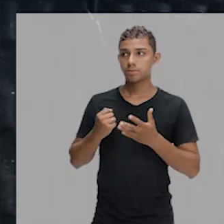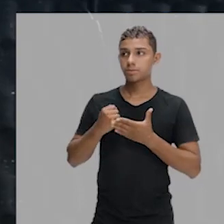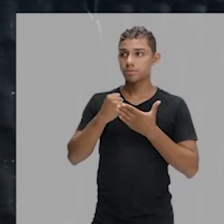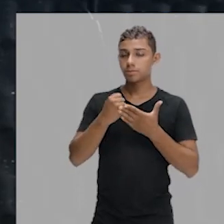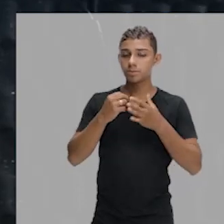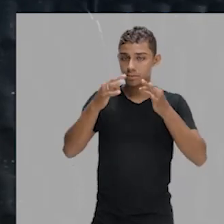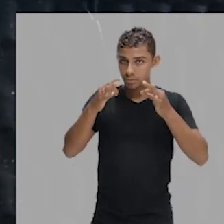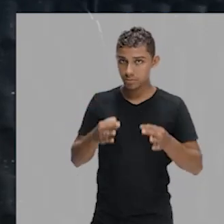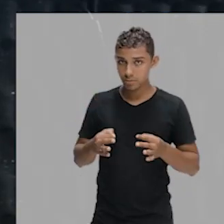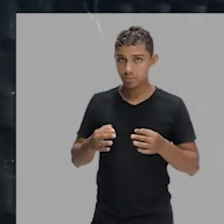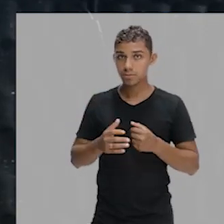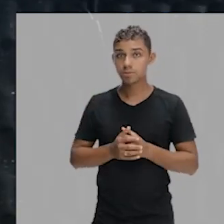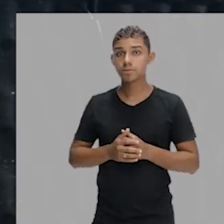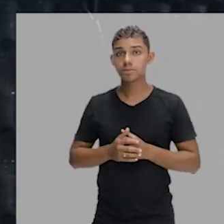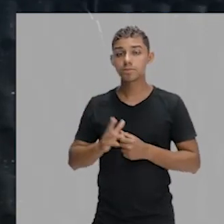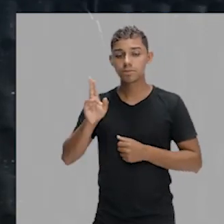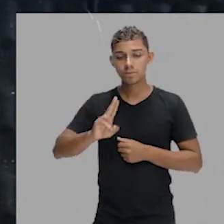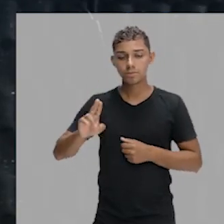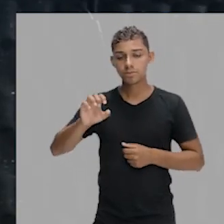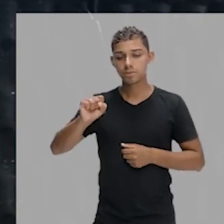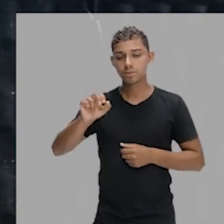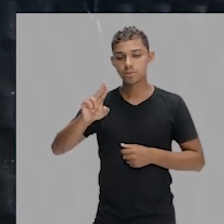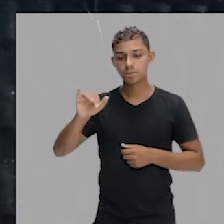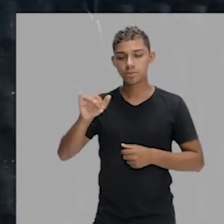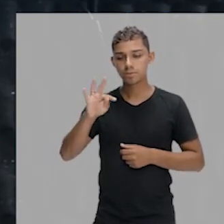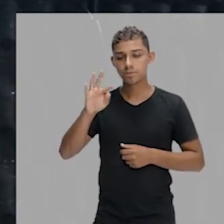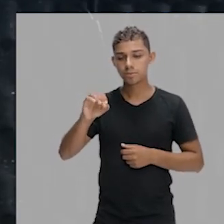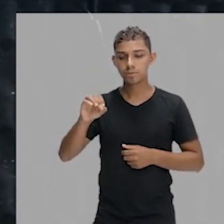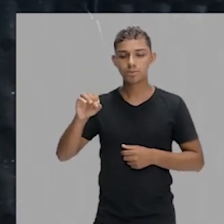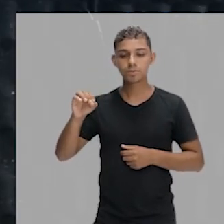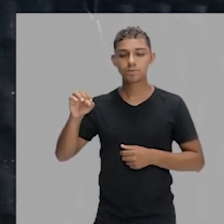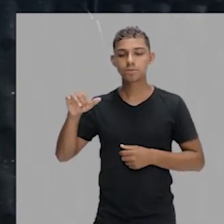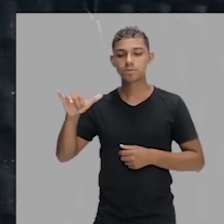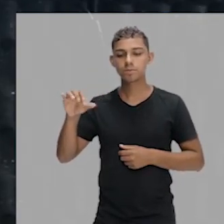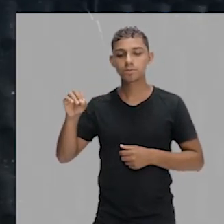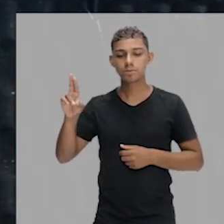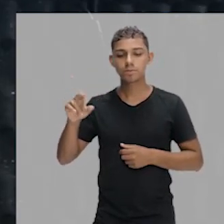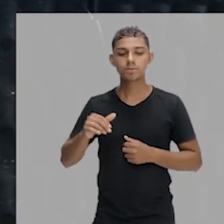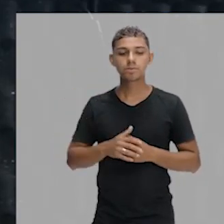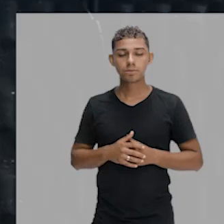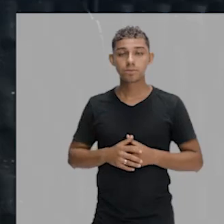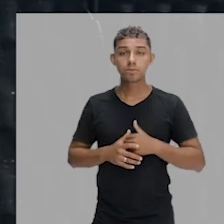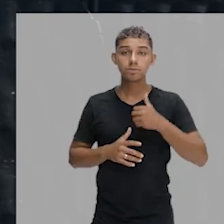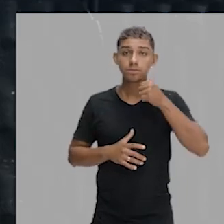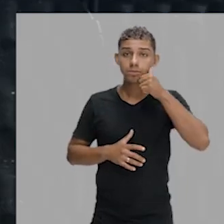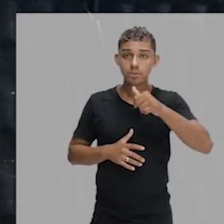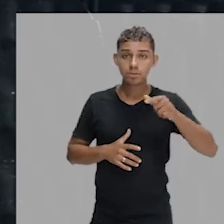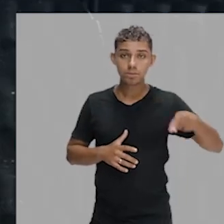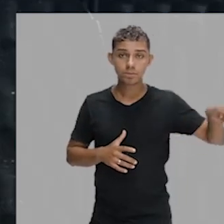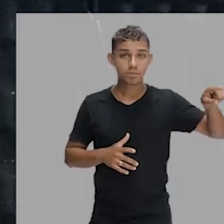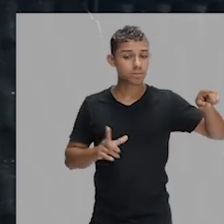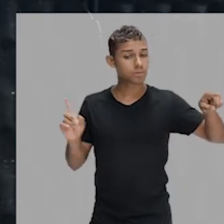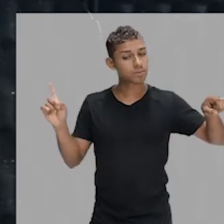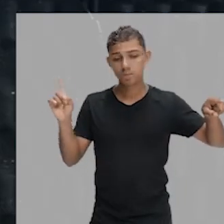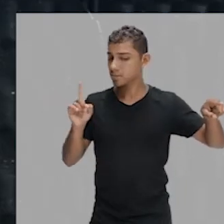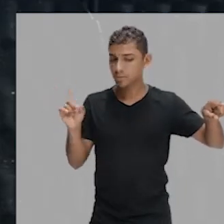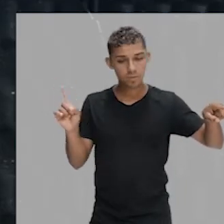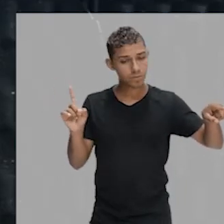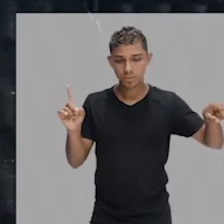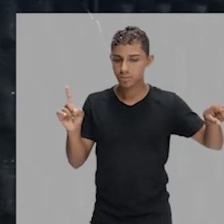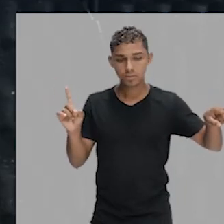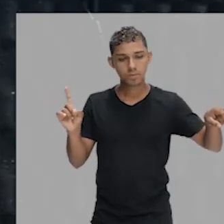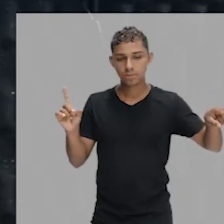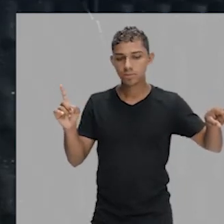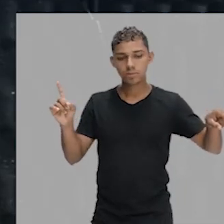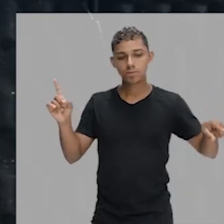adequado para o sujeito you. Então, qual é a tradução dessa frase? Ela não vai para a escola